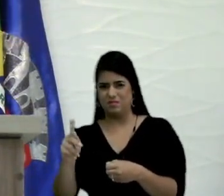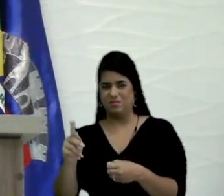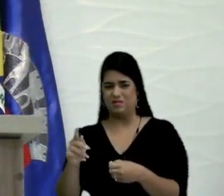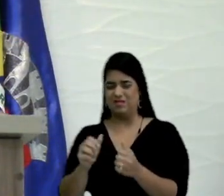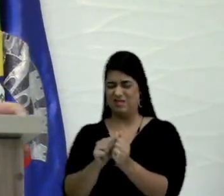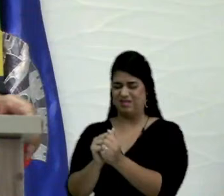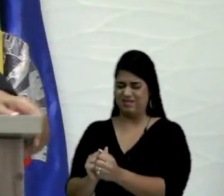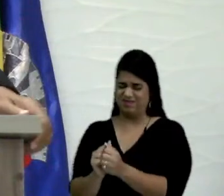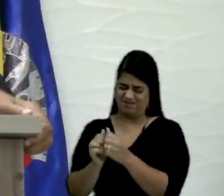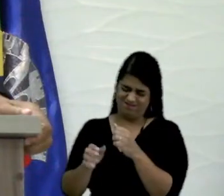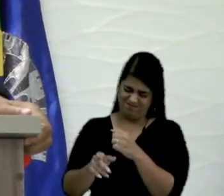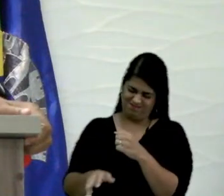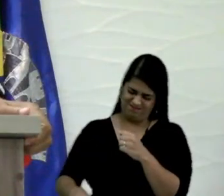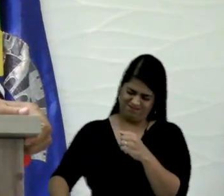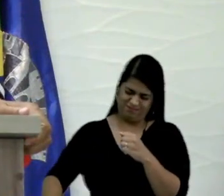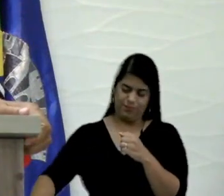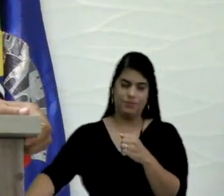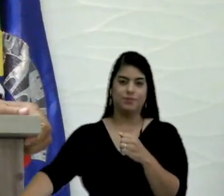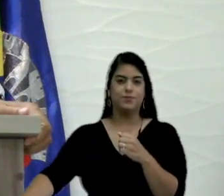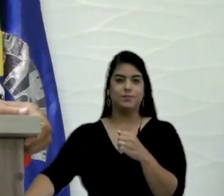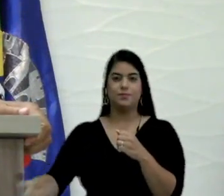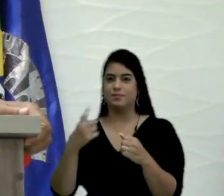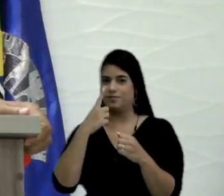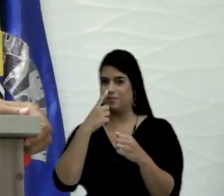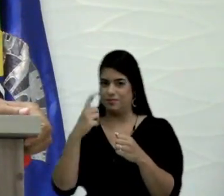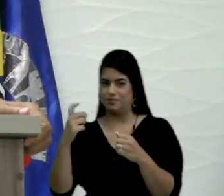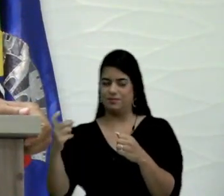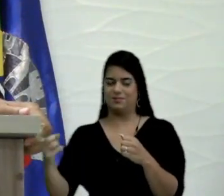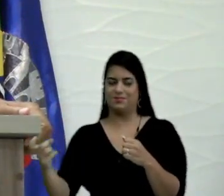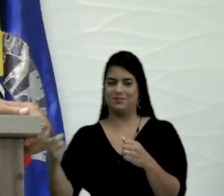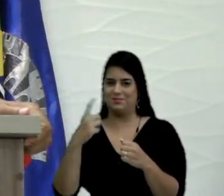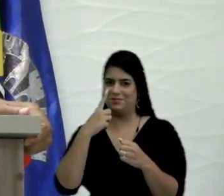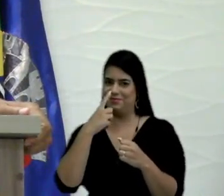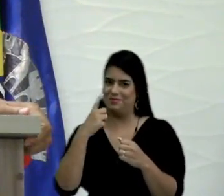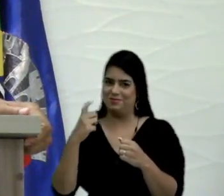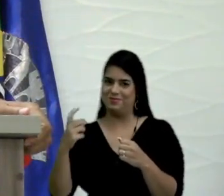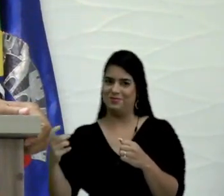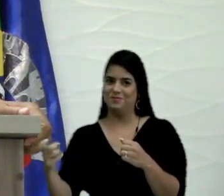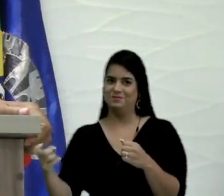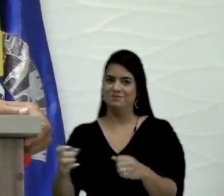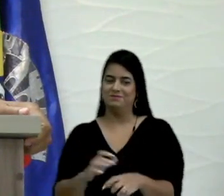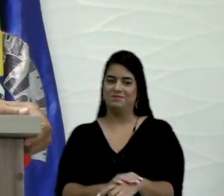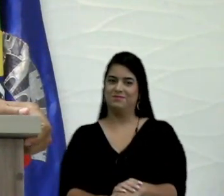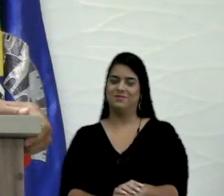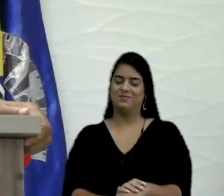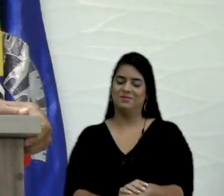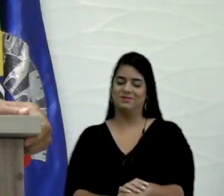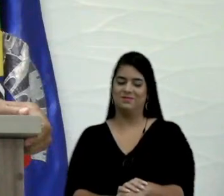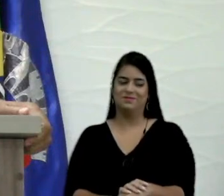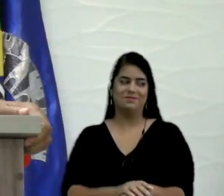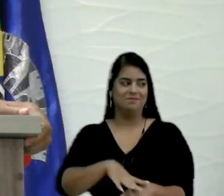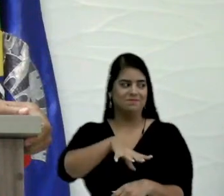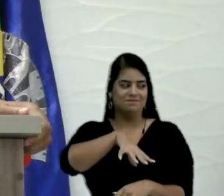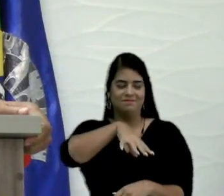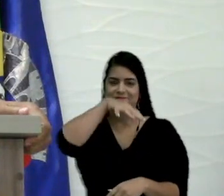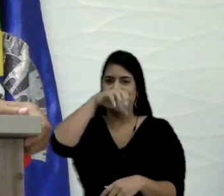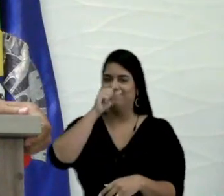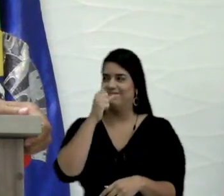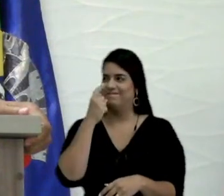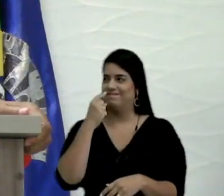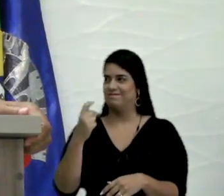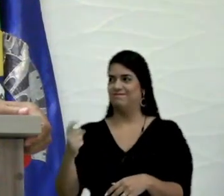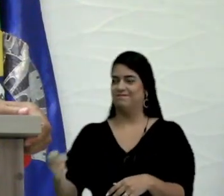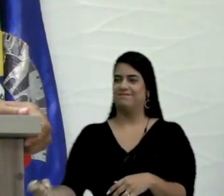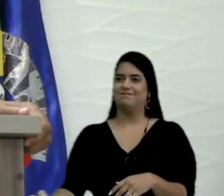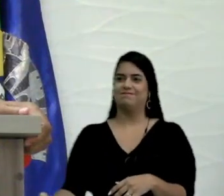urina para você passar por lá meu filho você tem que ter tempo de cururu um absurdo maior do mundo ninguém toma